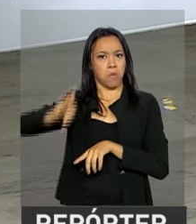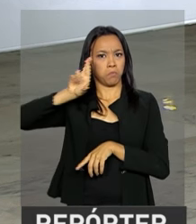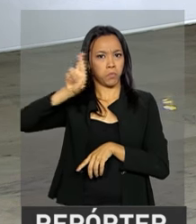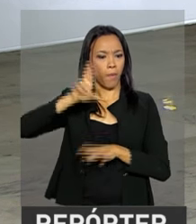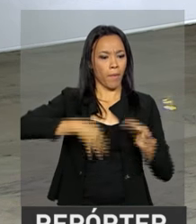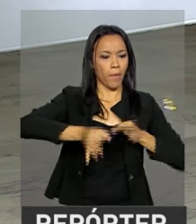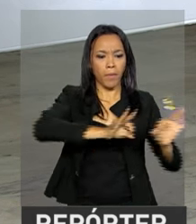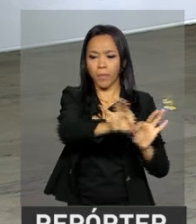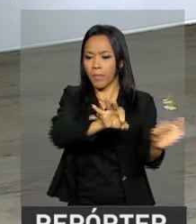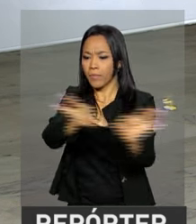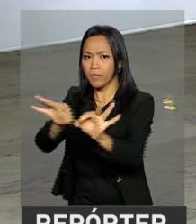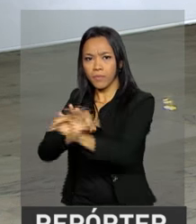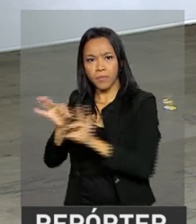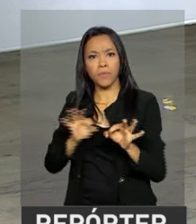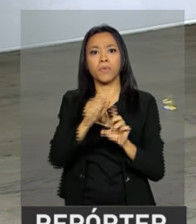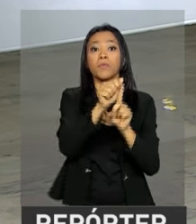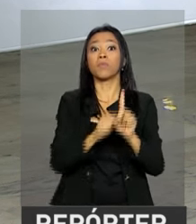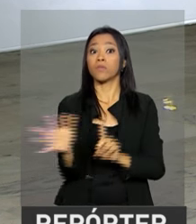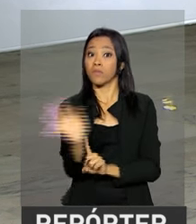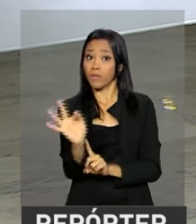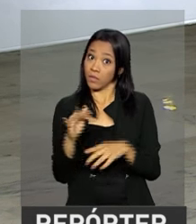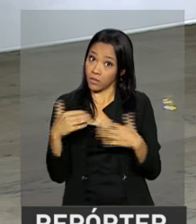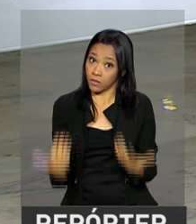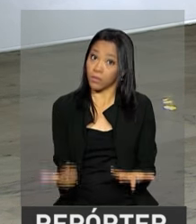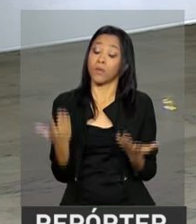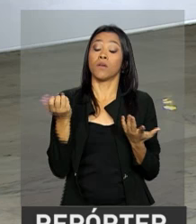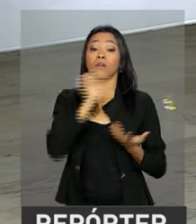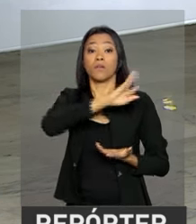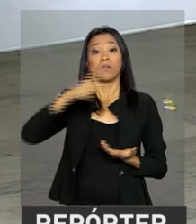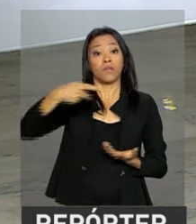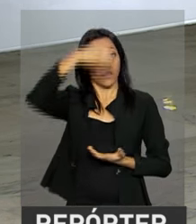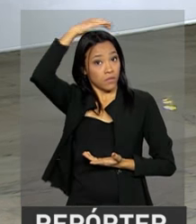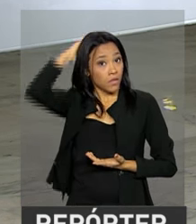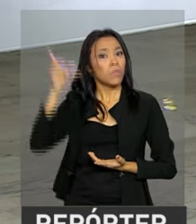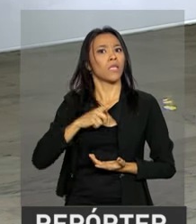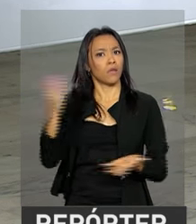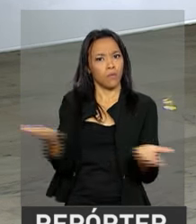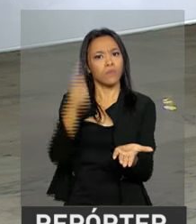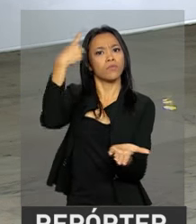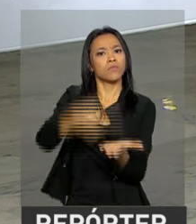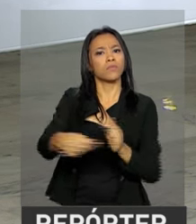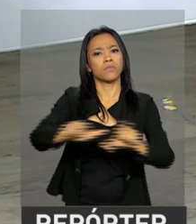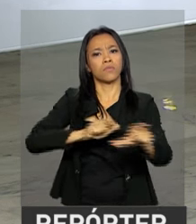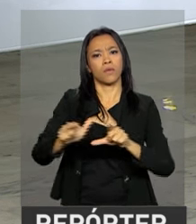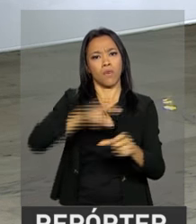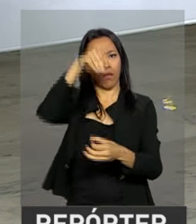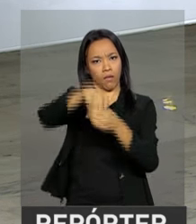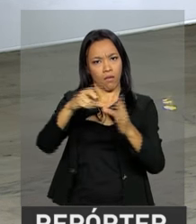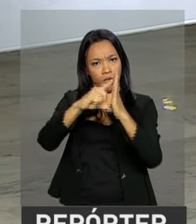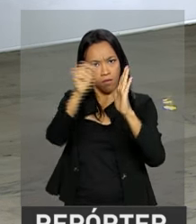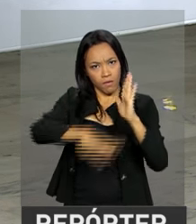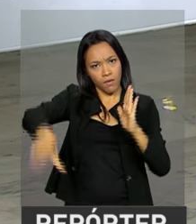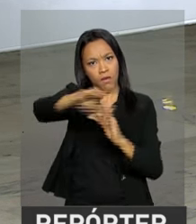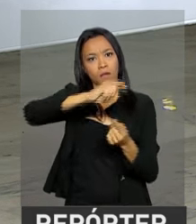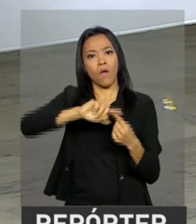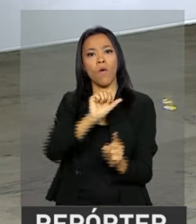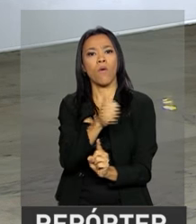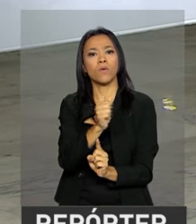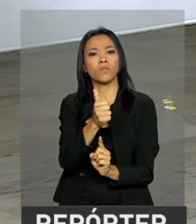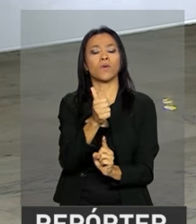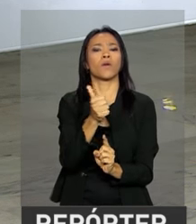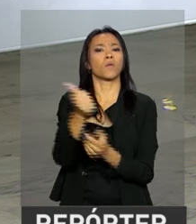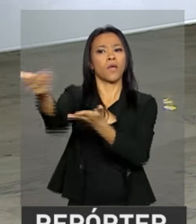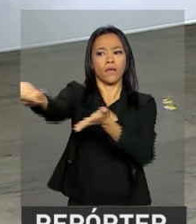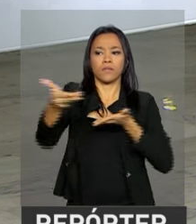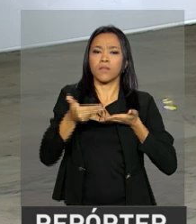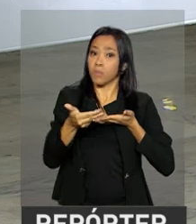do Conselho durante o mês de fevereiro e olha Leandro Presidente Michel Temer tem agenda hoje aqui no Palácio do Planalto às 11 horas ele